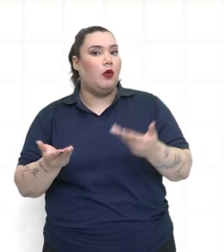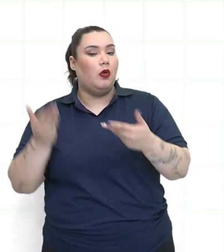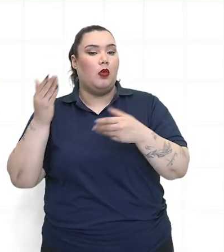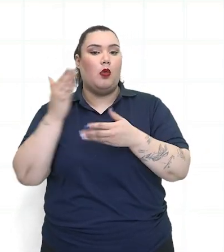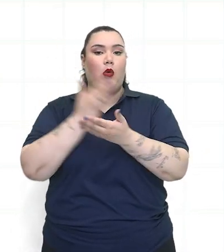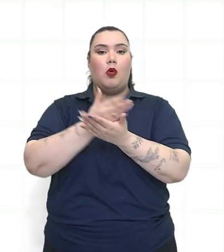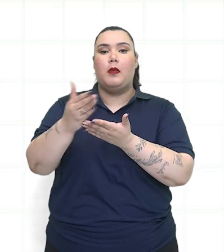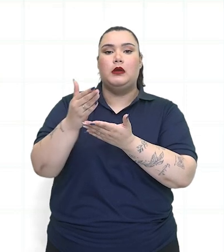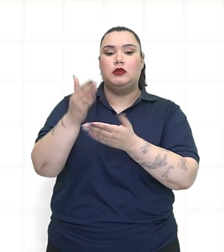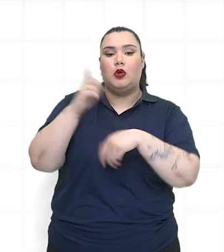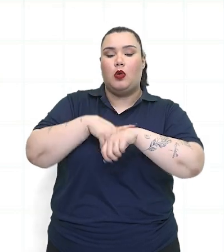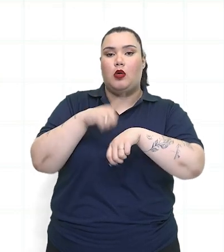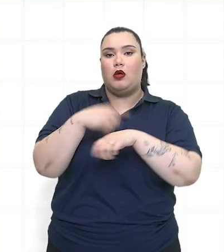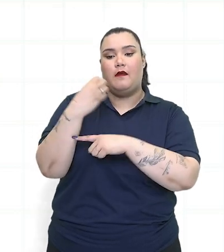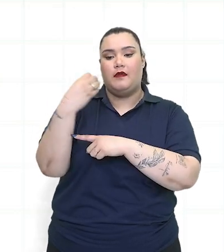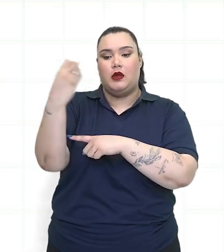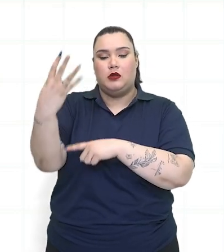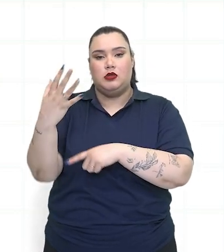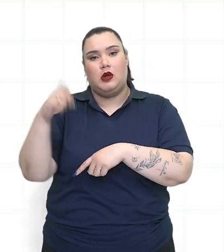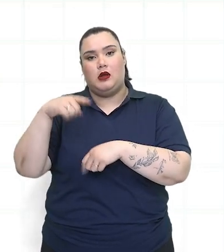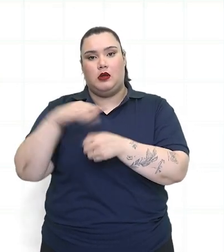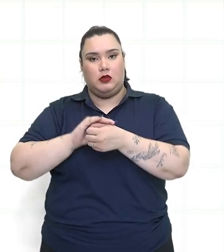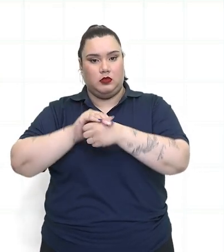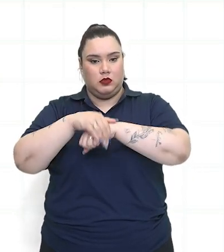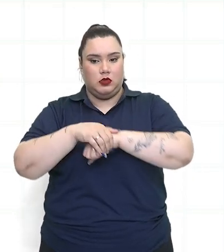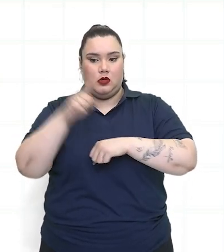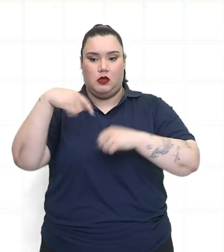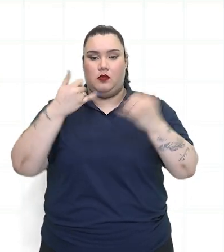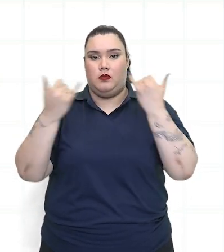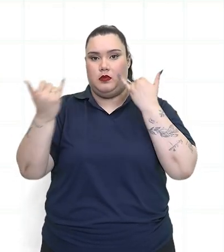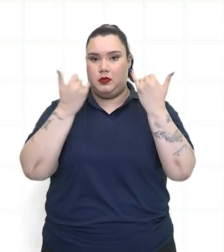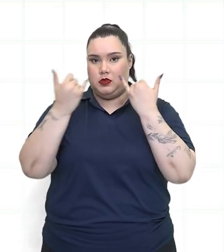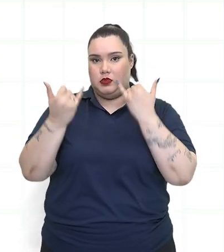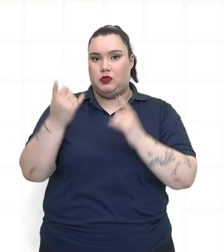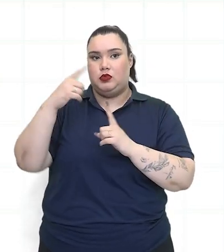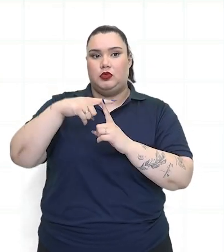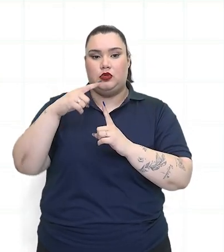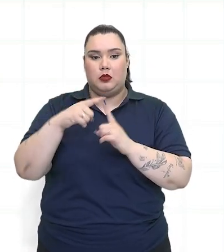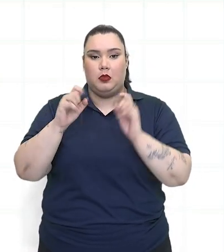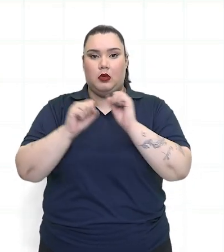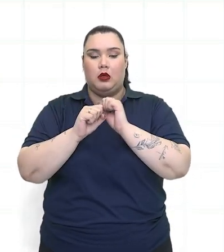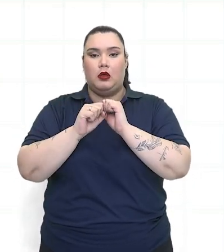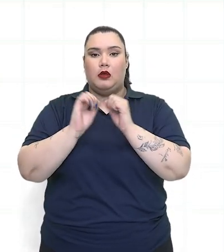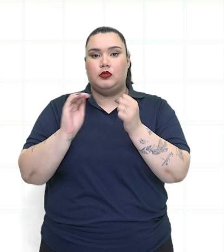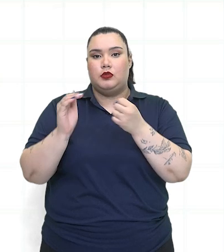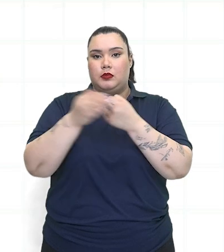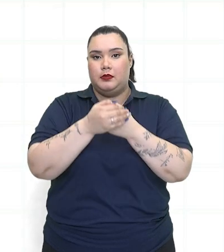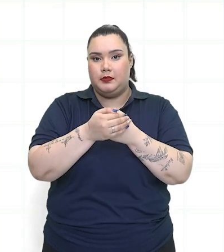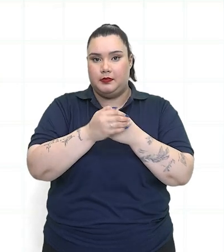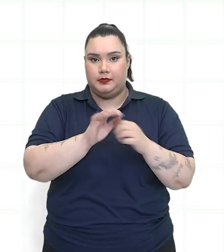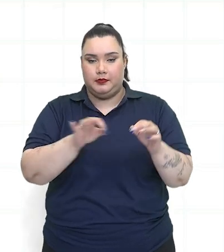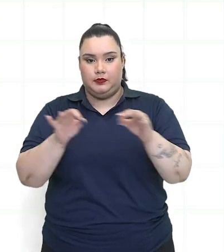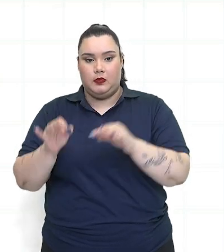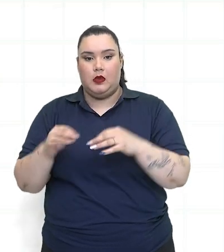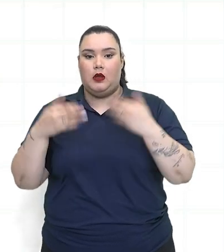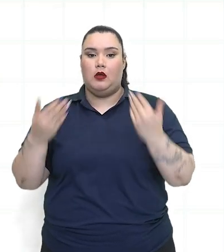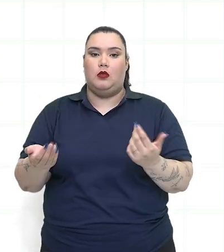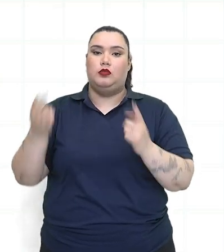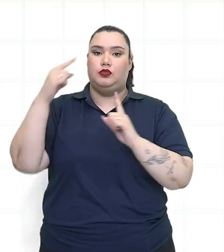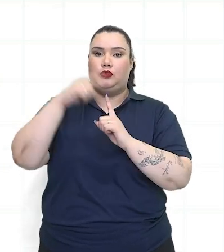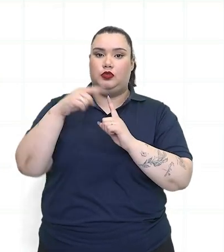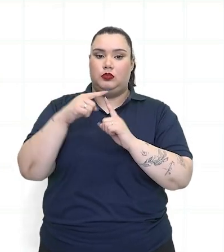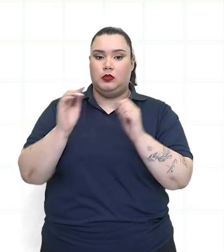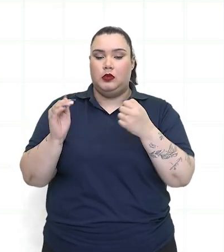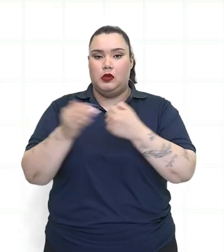iniciar a viagem quando? À noite. Essa é a minha informação implícita. Então, de forma implícita,